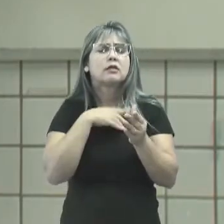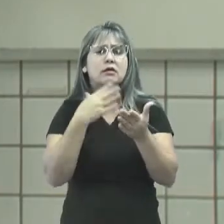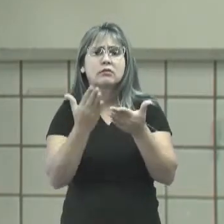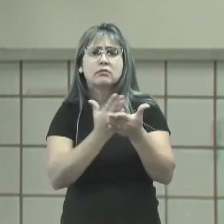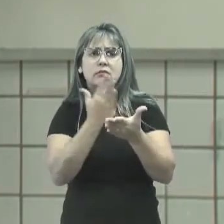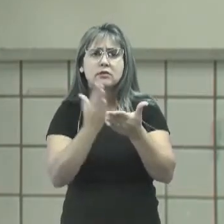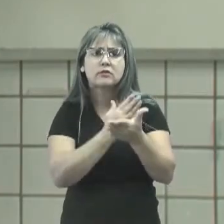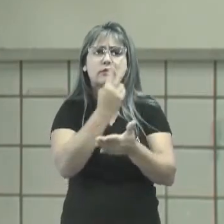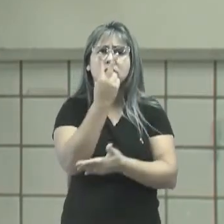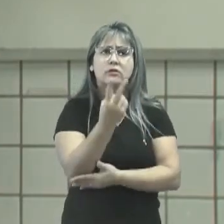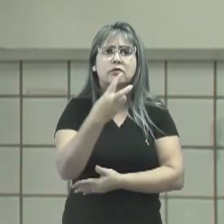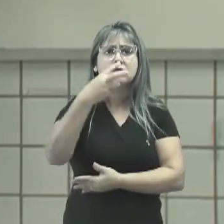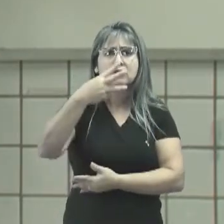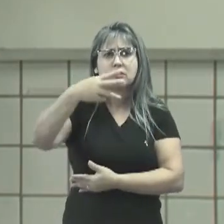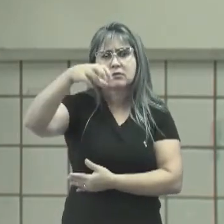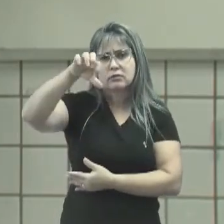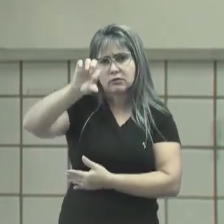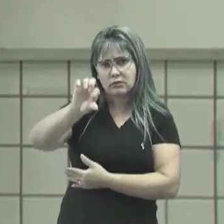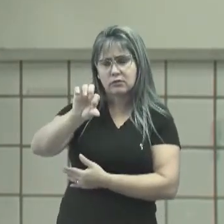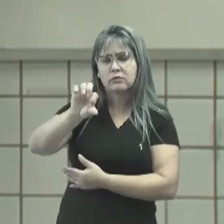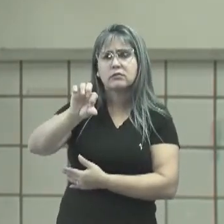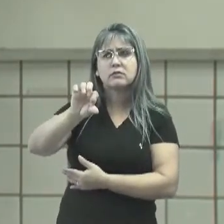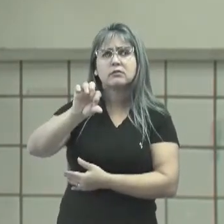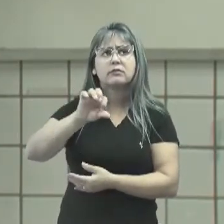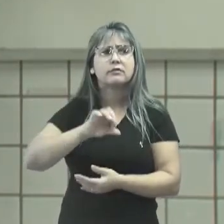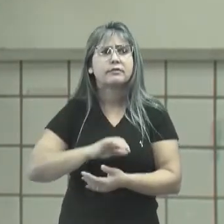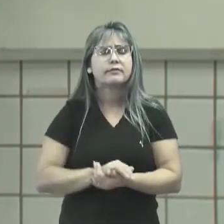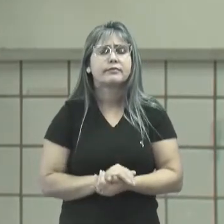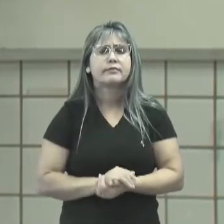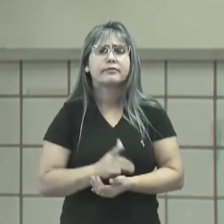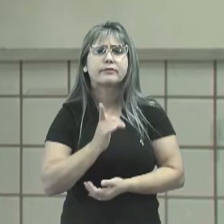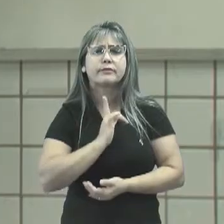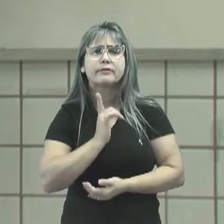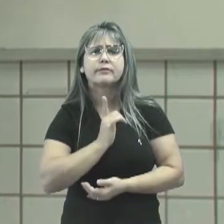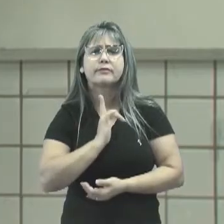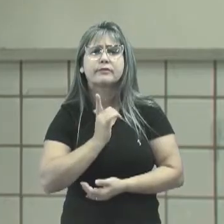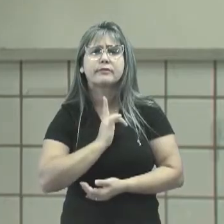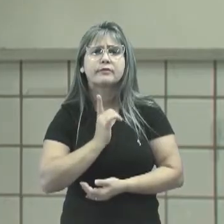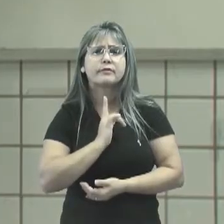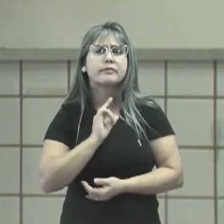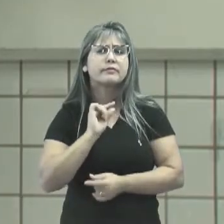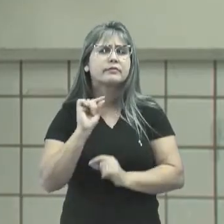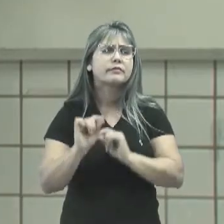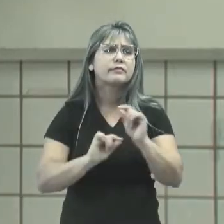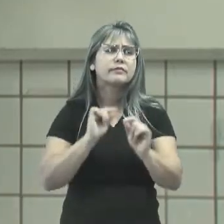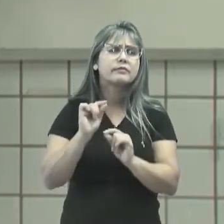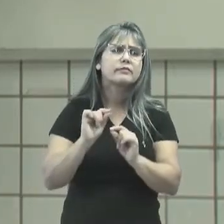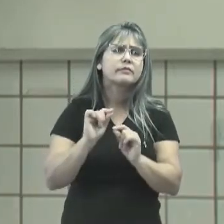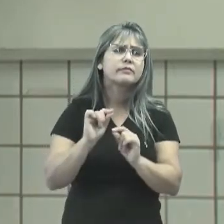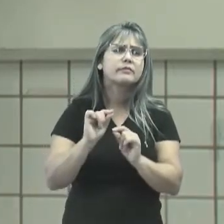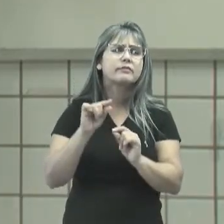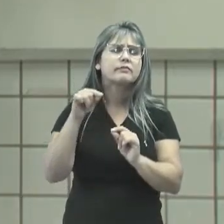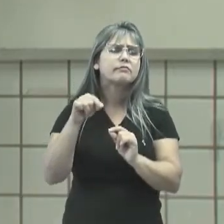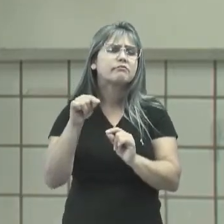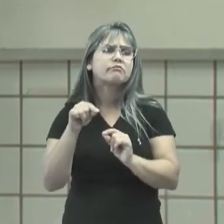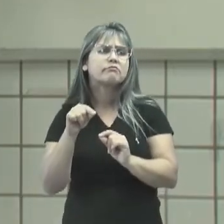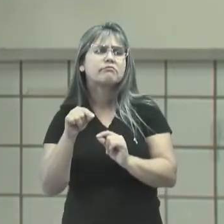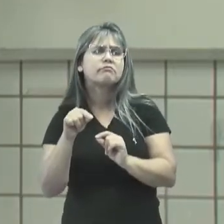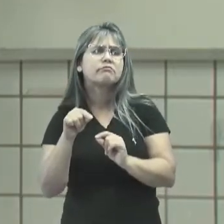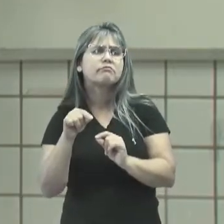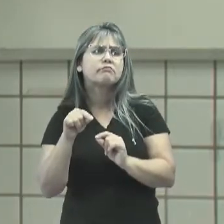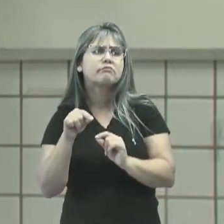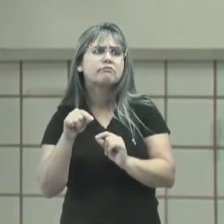vocês, ele fala sobre o grafeno. O grafeno é um material que ele possui ali